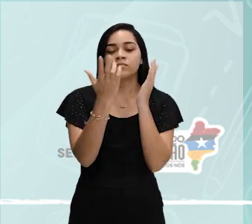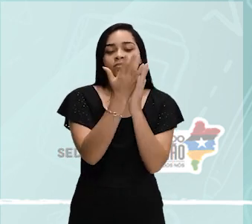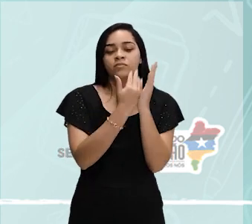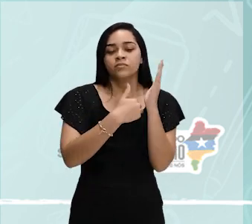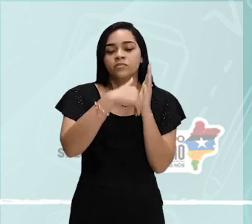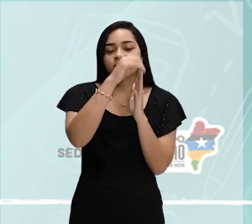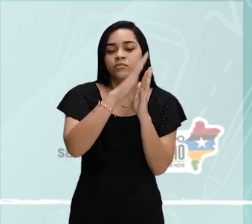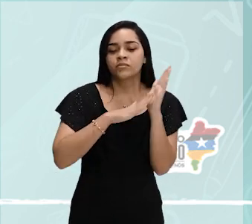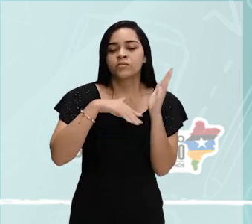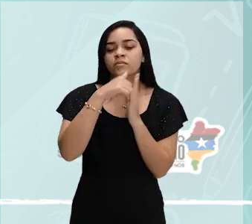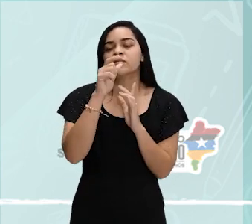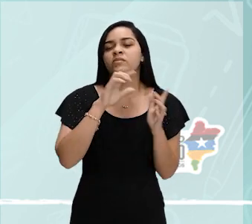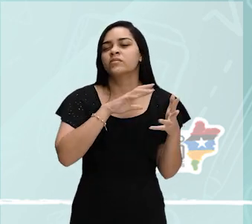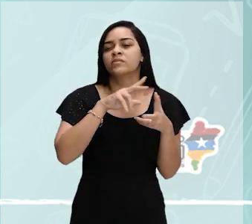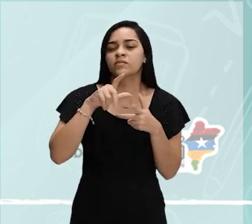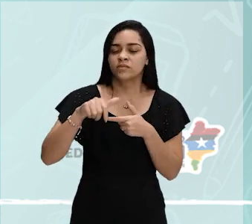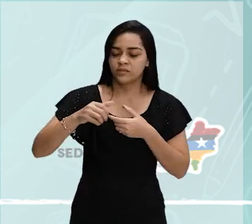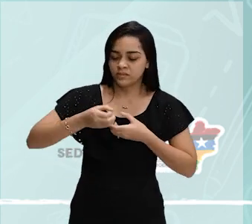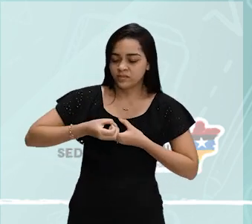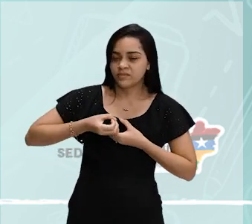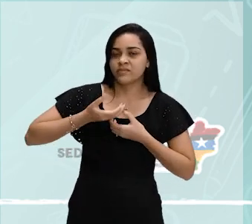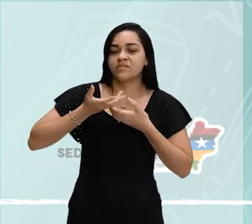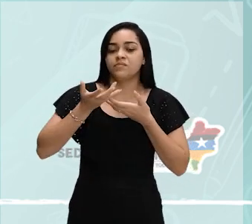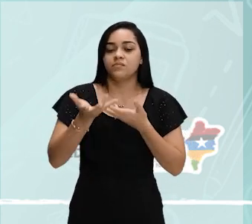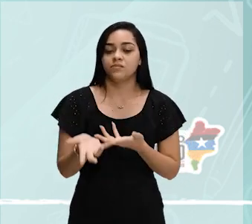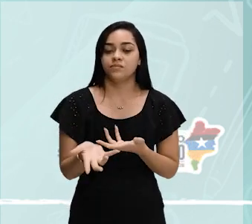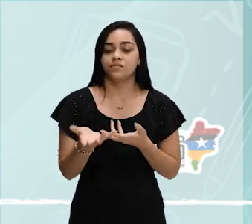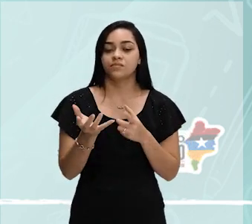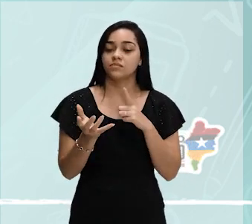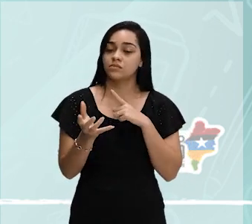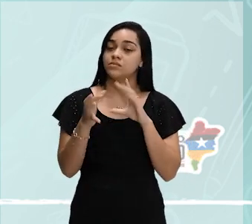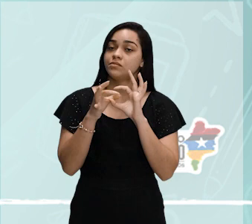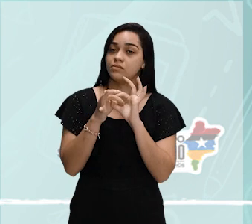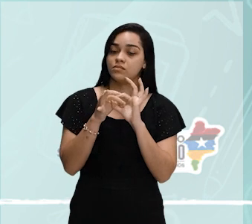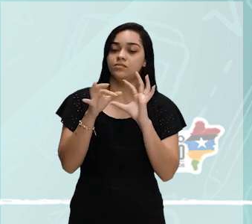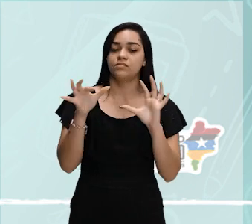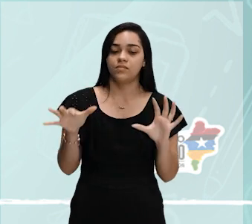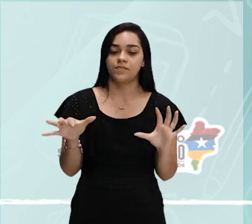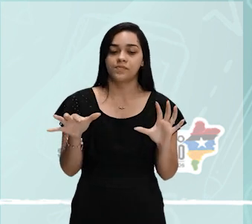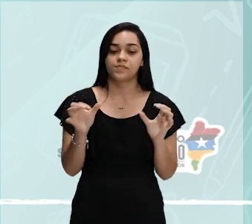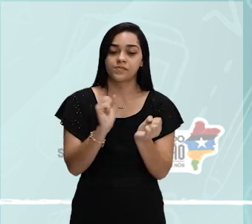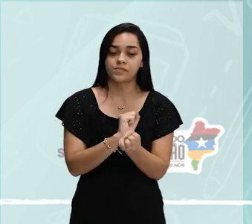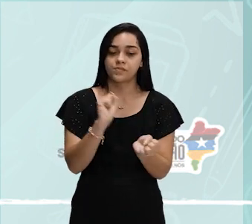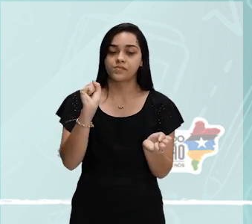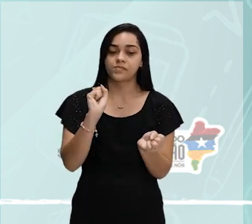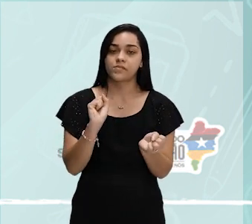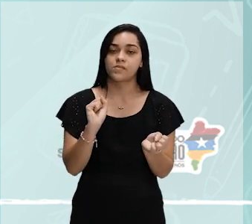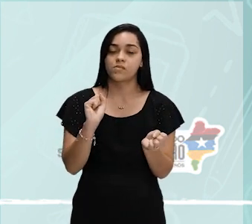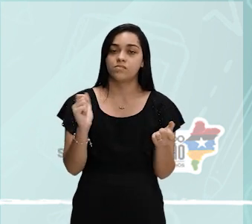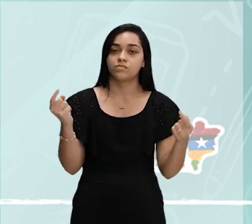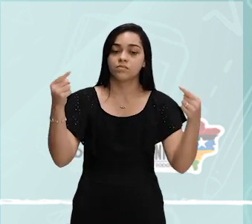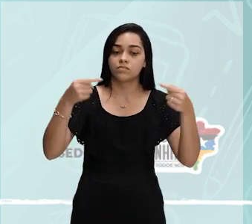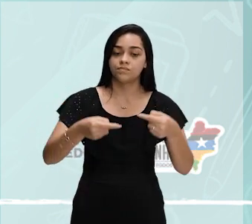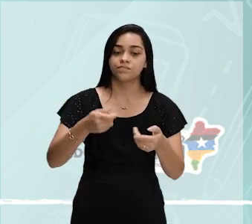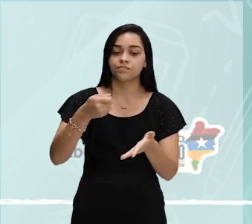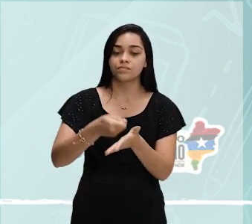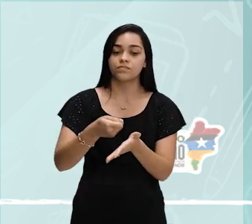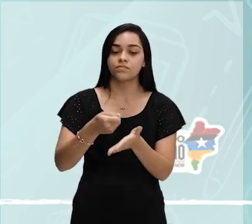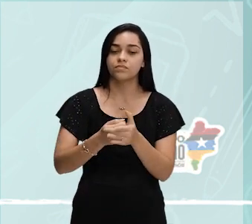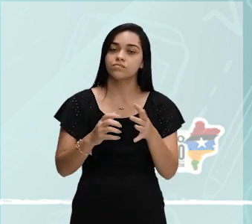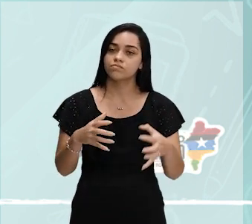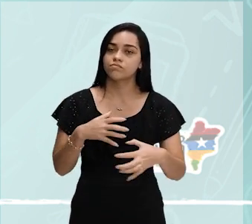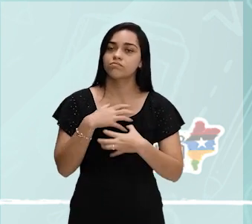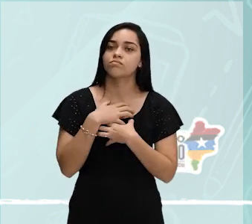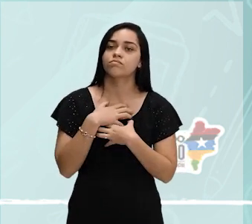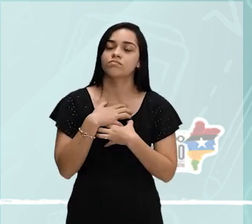artista, que traz à tona o seu mundo interior com plena liberdade. Esta liberdade se impõe na forma, o sentimentalismo. Então,